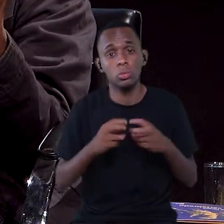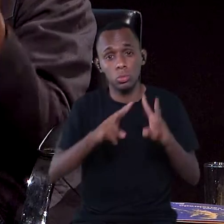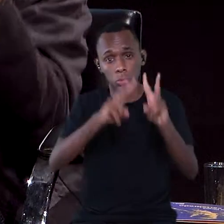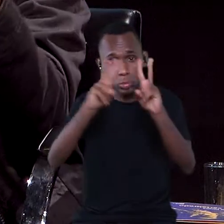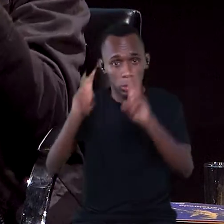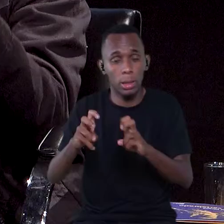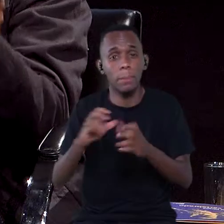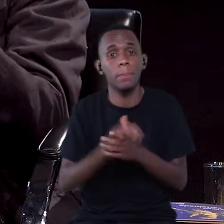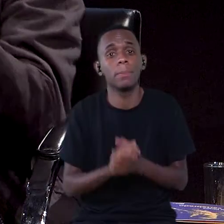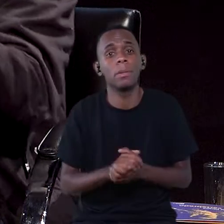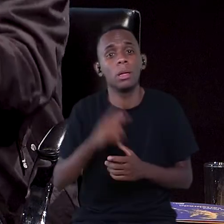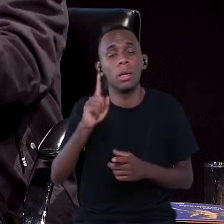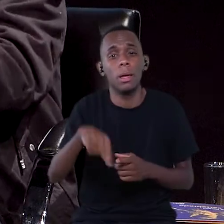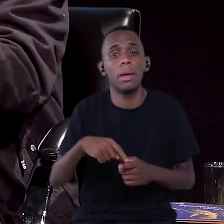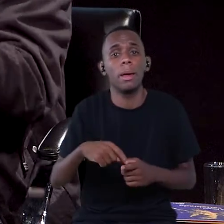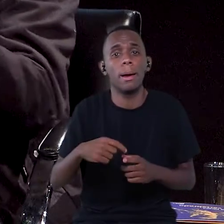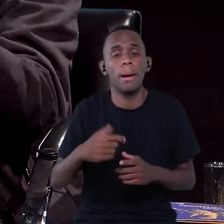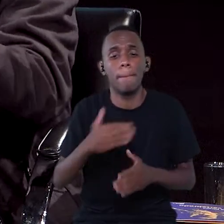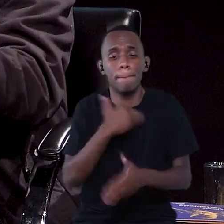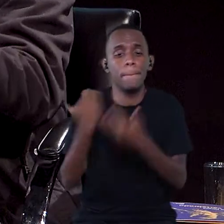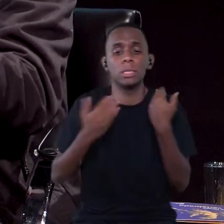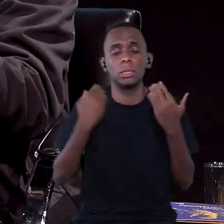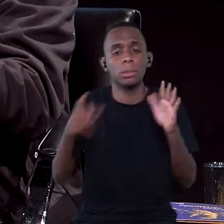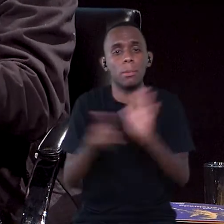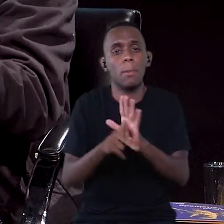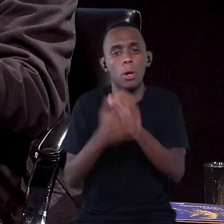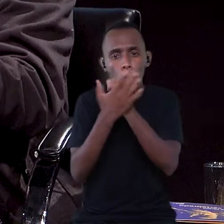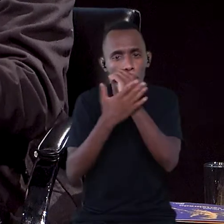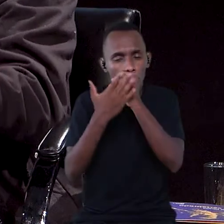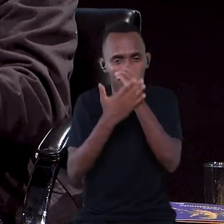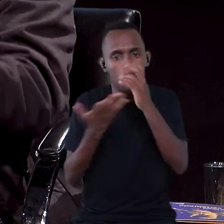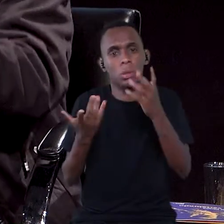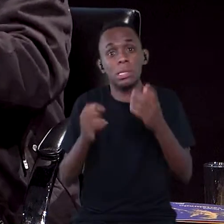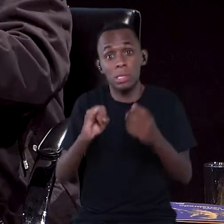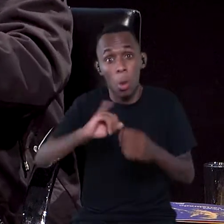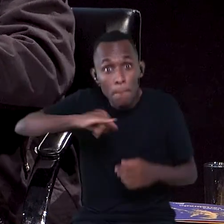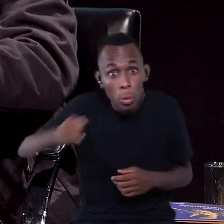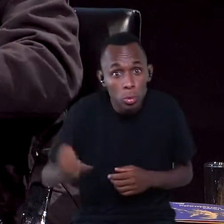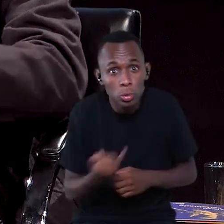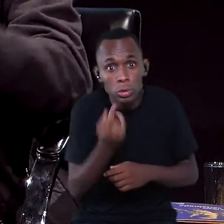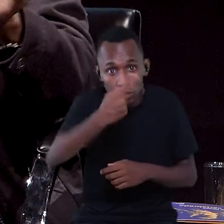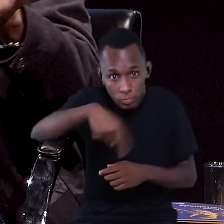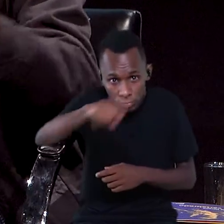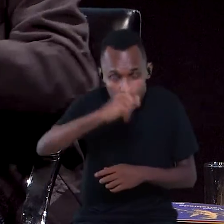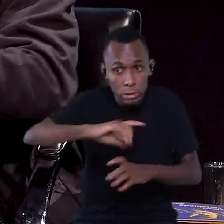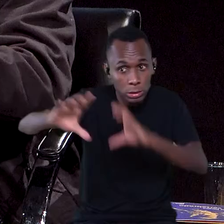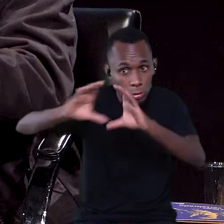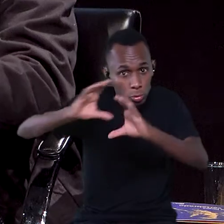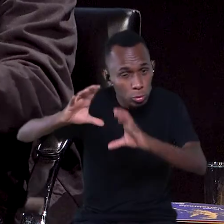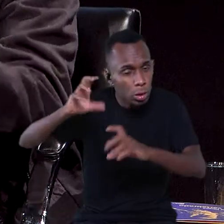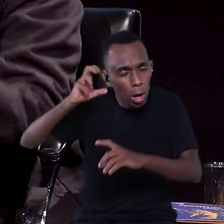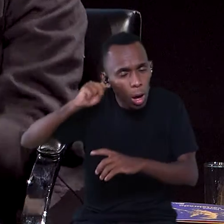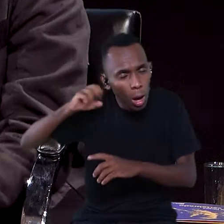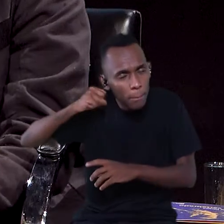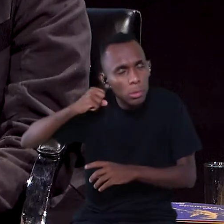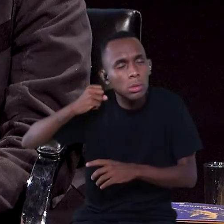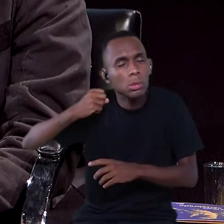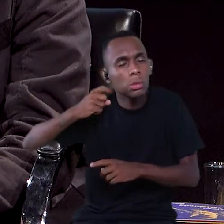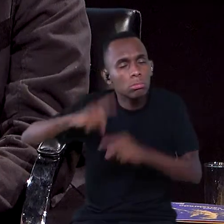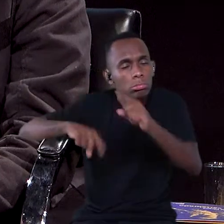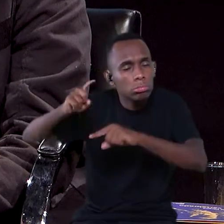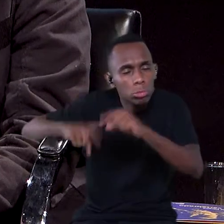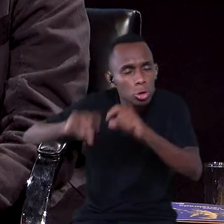do livro, né? Que é A Matança do Porco. Né? Quem tiver a oportunidade, pessoal, de escutar essa música como instrumental, é uma experiência